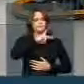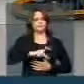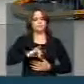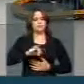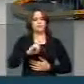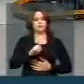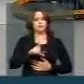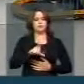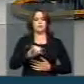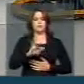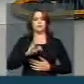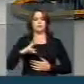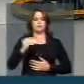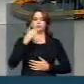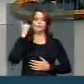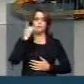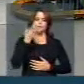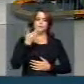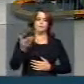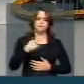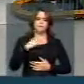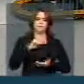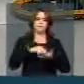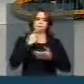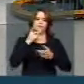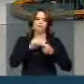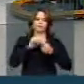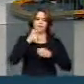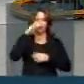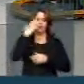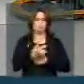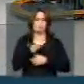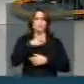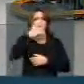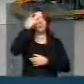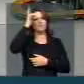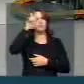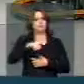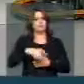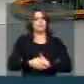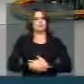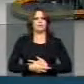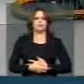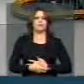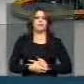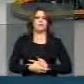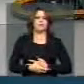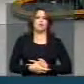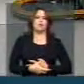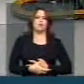Sim, senhoras e senhores deputados, faço uma homenagem a um grande.